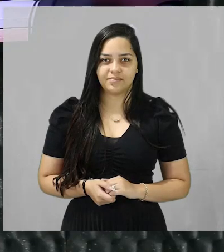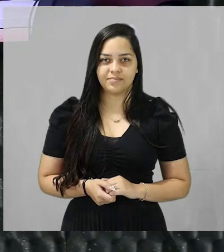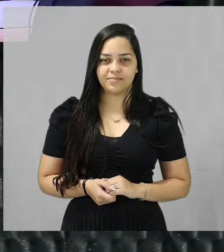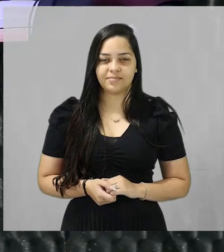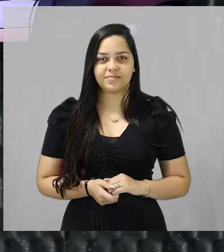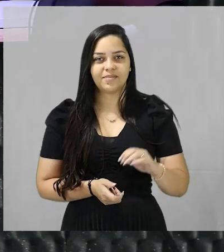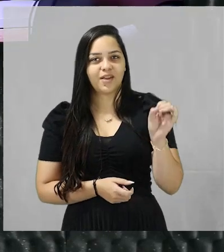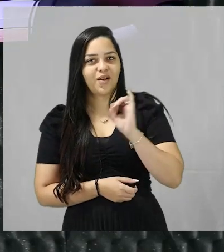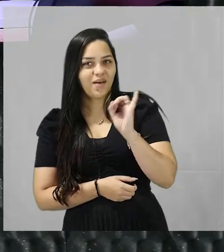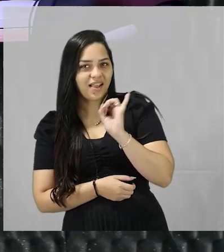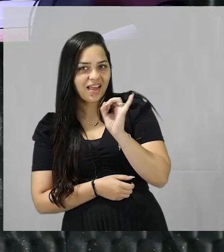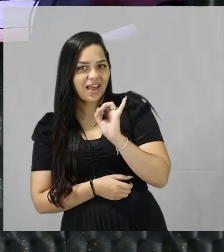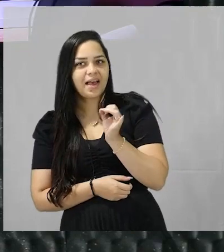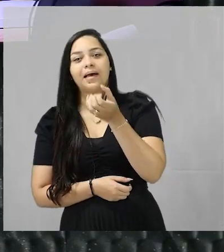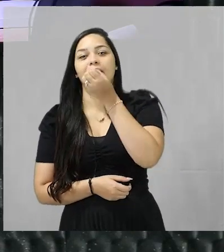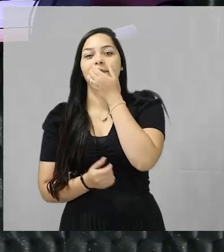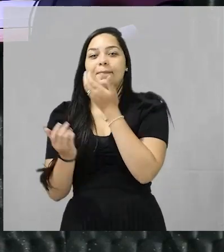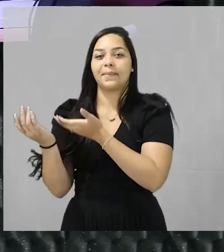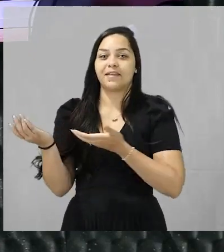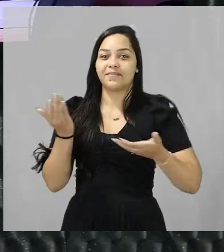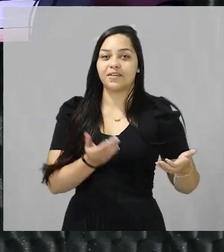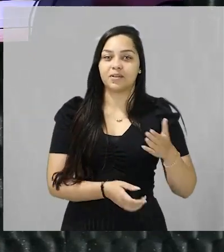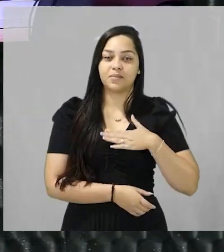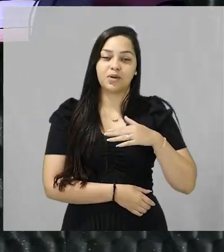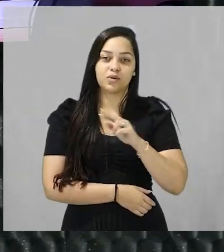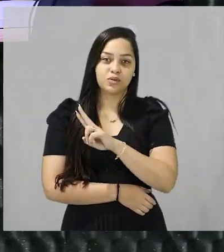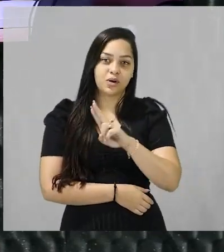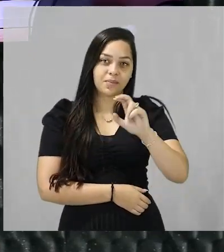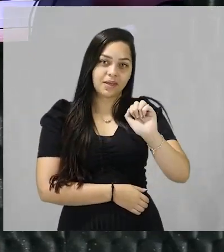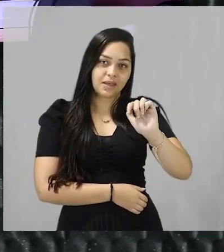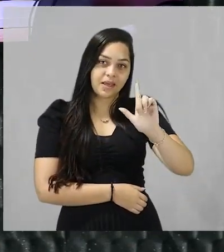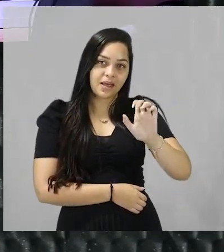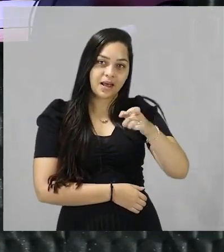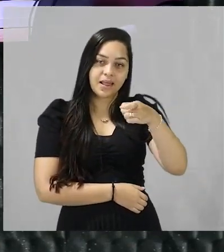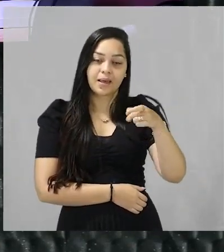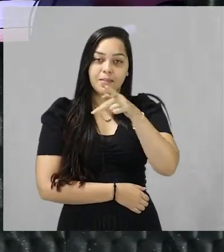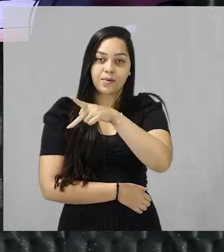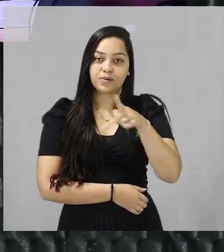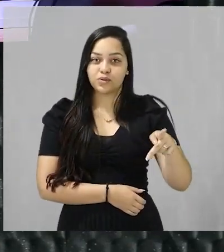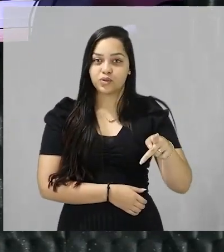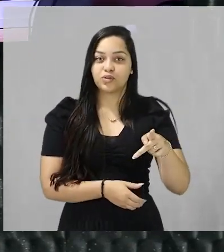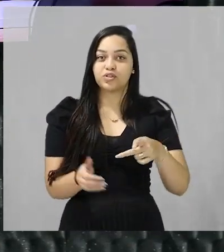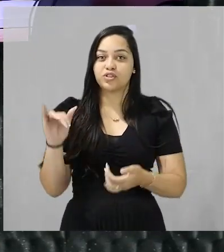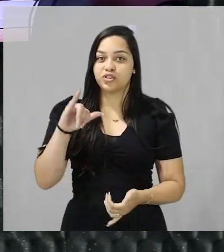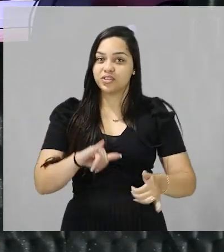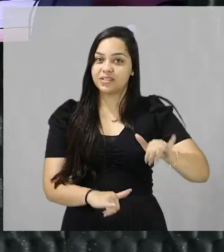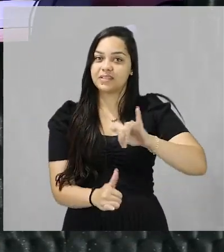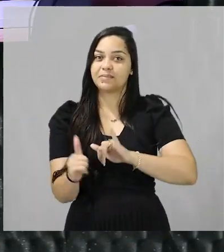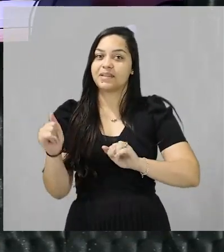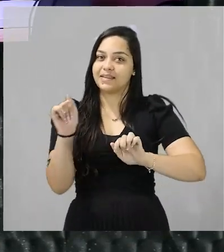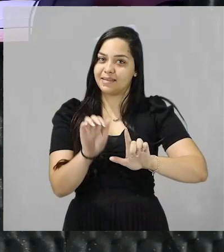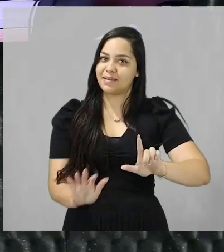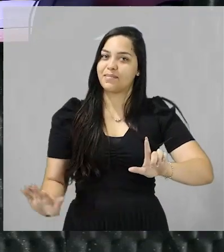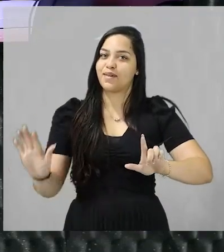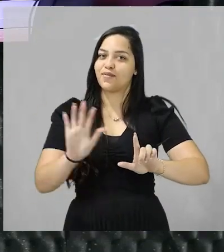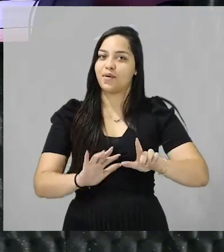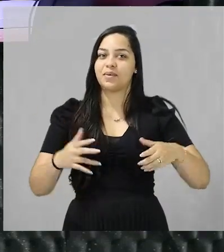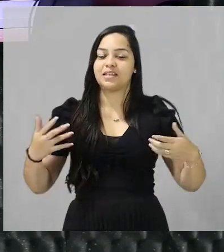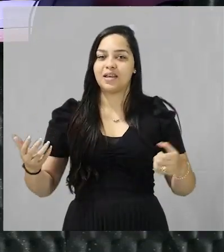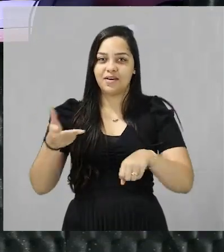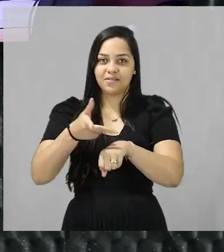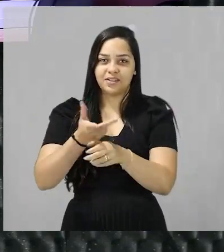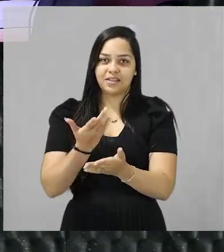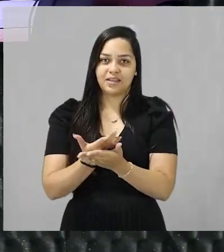Olá, turma, sejam todos bem-vindos. Sou o professor Alex Ferreira, professor de Química da plataforma Gonçalves Dias. Tudo bem, turminha? Mais um vídeo da